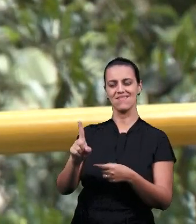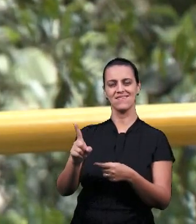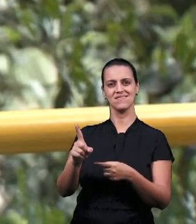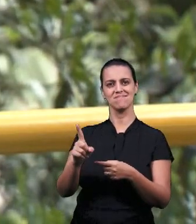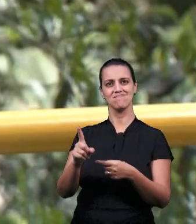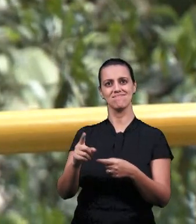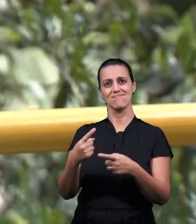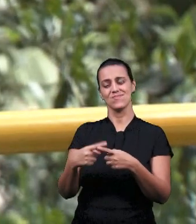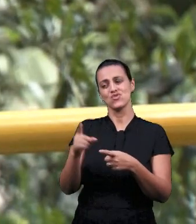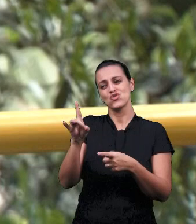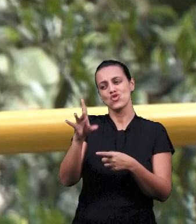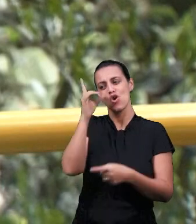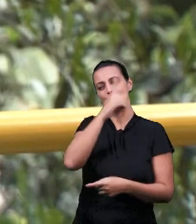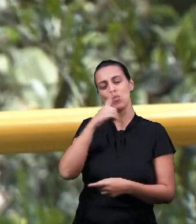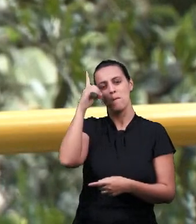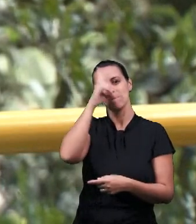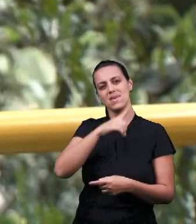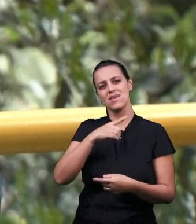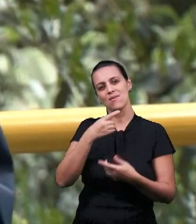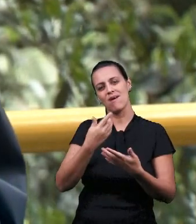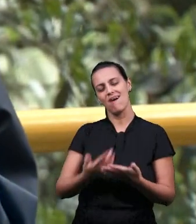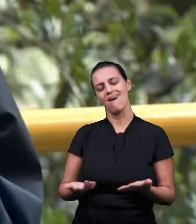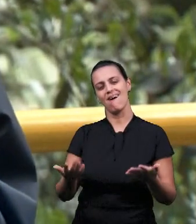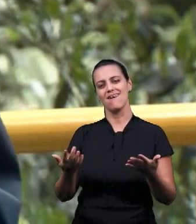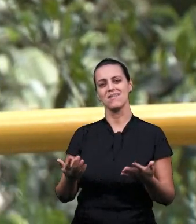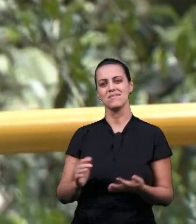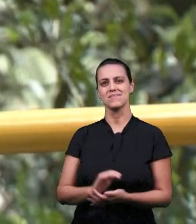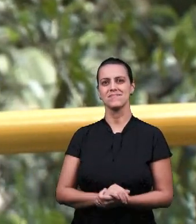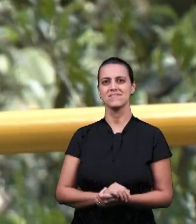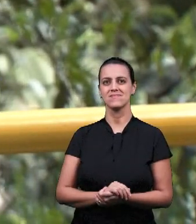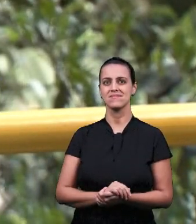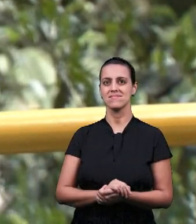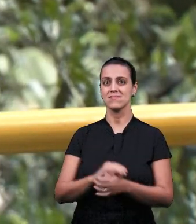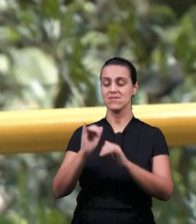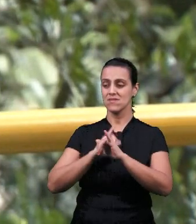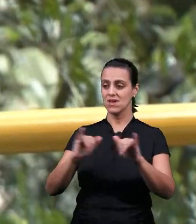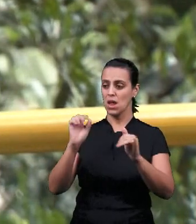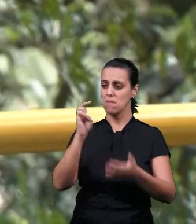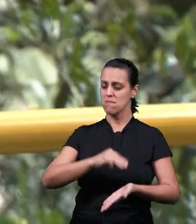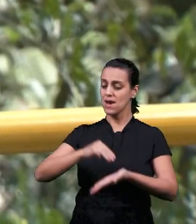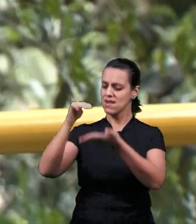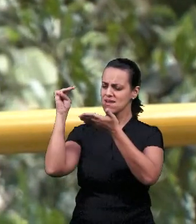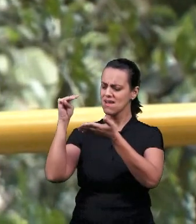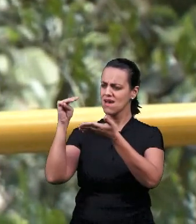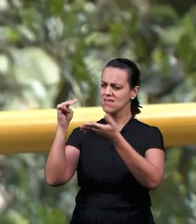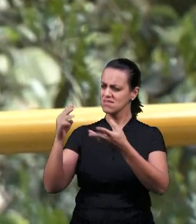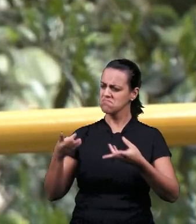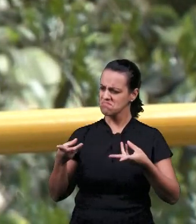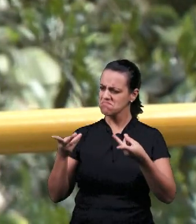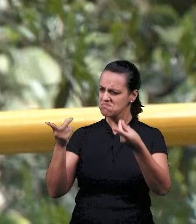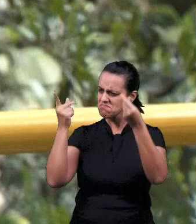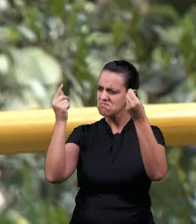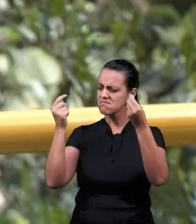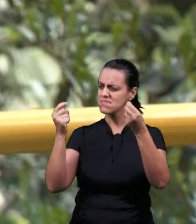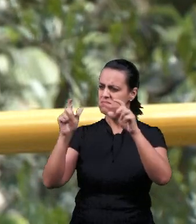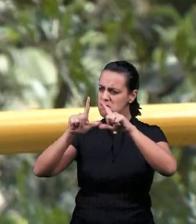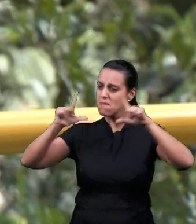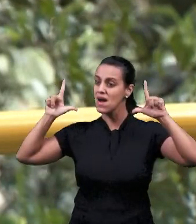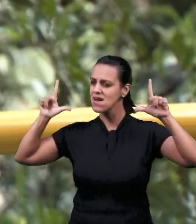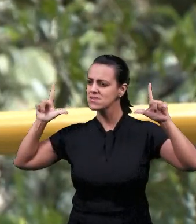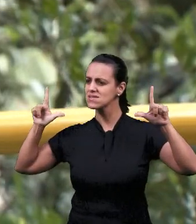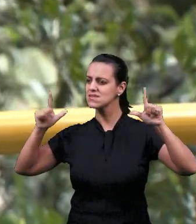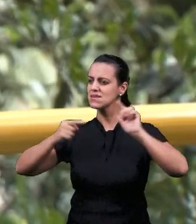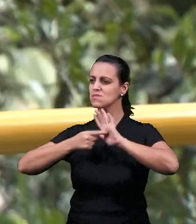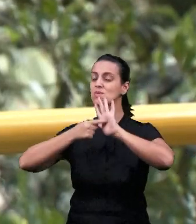aos domingos. Então, assim, Maranata merece aparecer e fixar suas lindas e